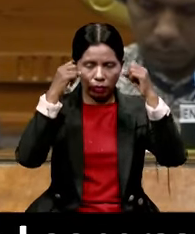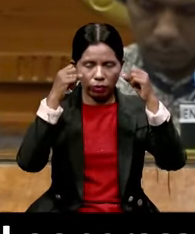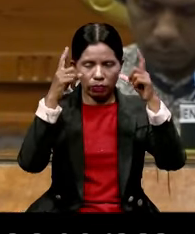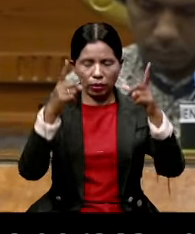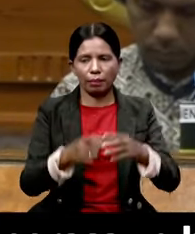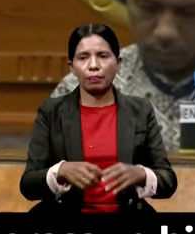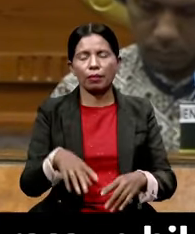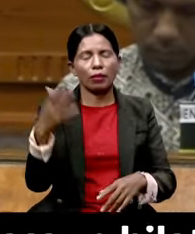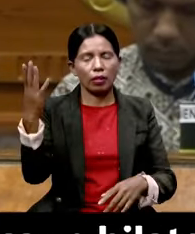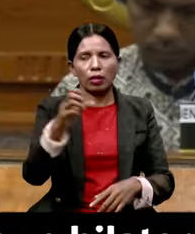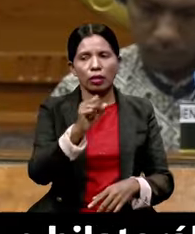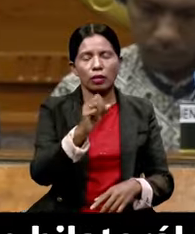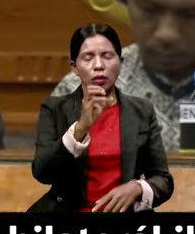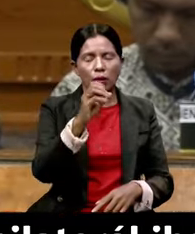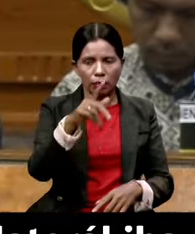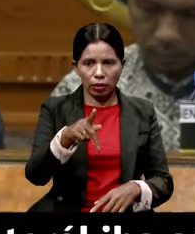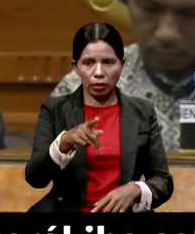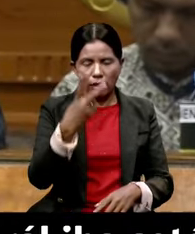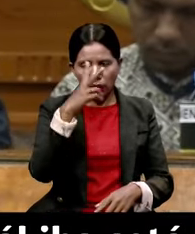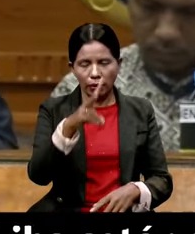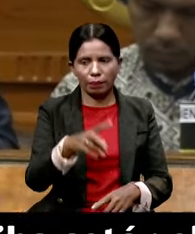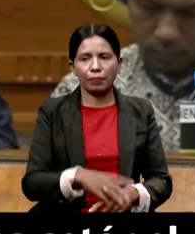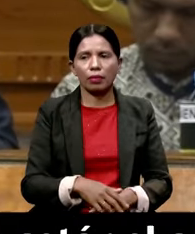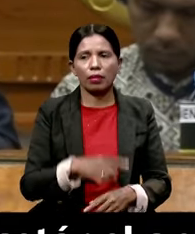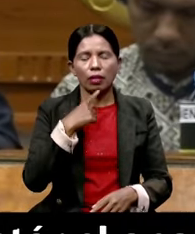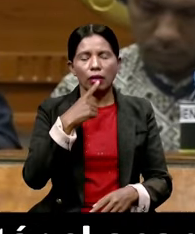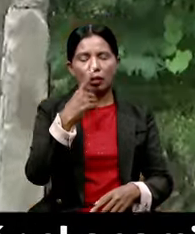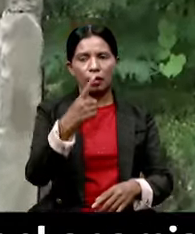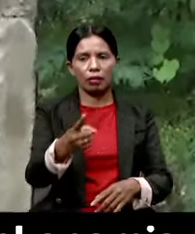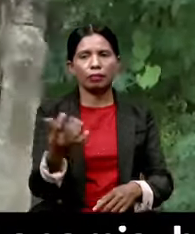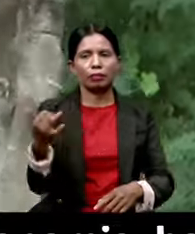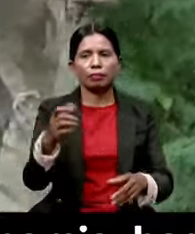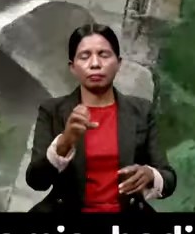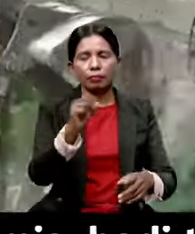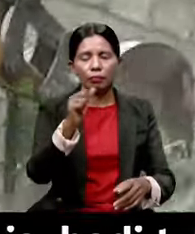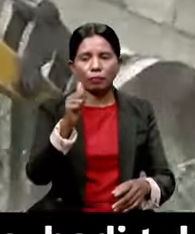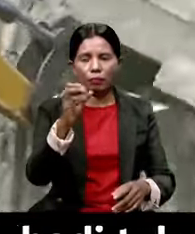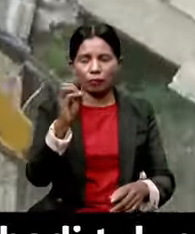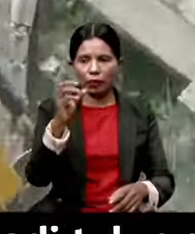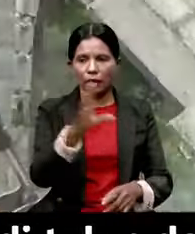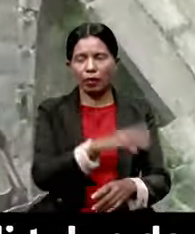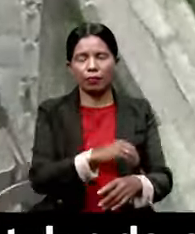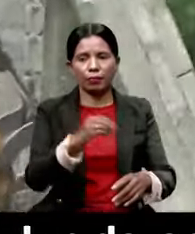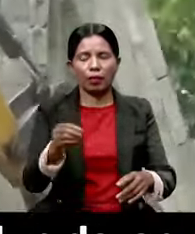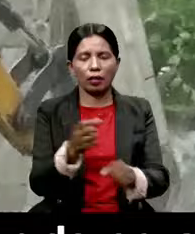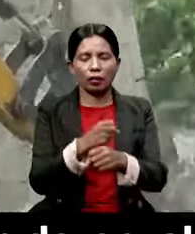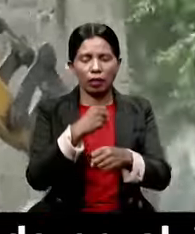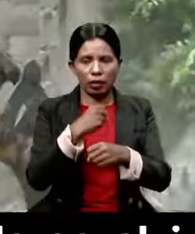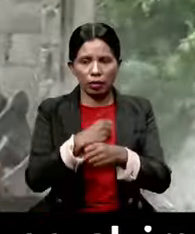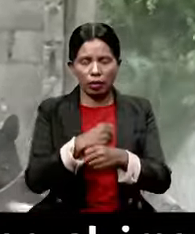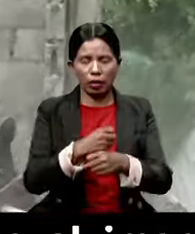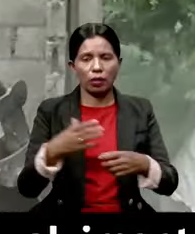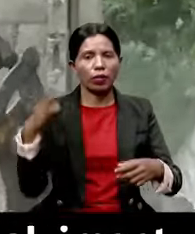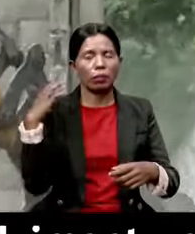SOP ba idonega lai. Virgílio afirma e evicção nebe se atu halau durante ne e a tendência atu halau mos